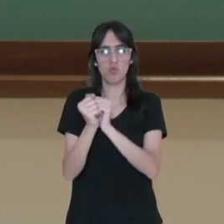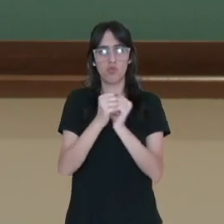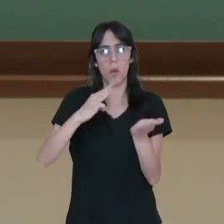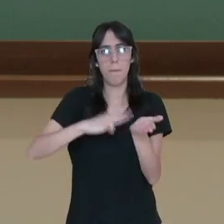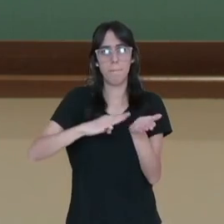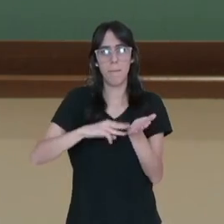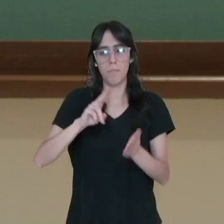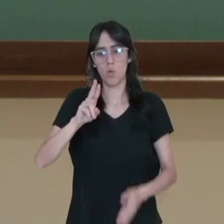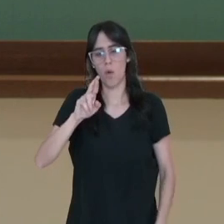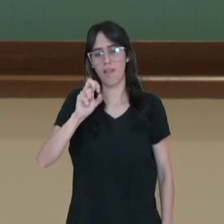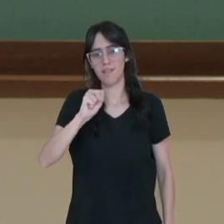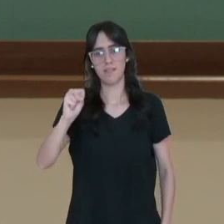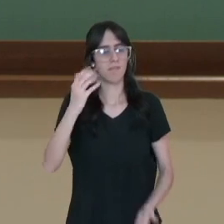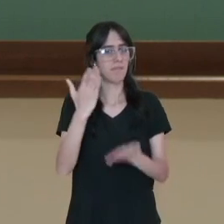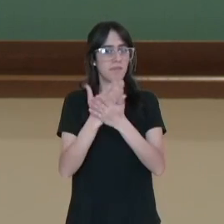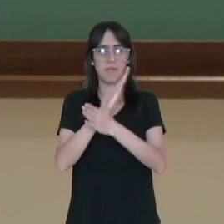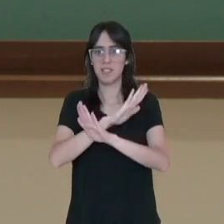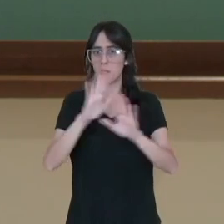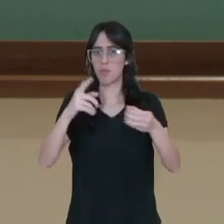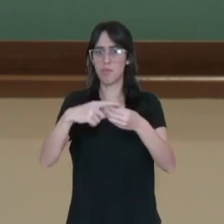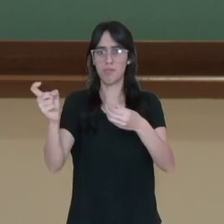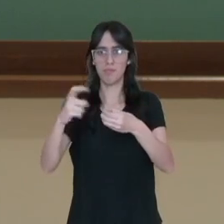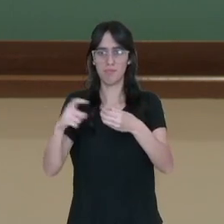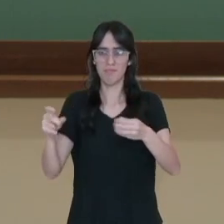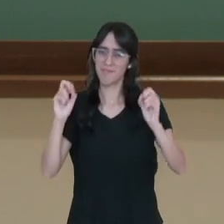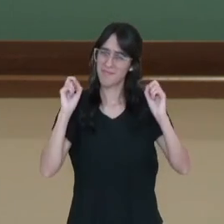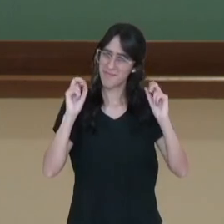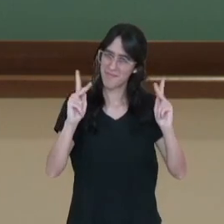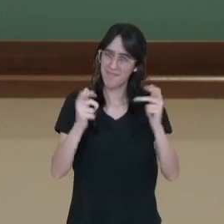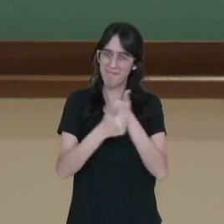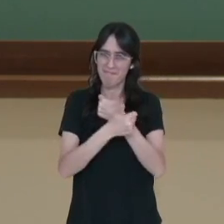aí da União Soviética. É isso,